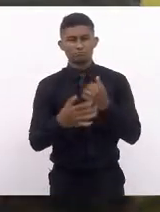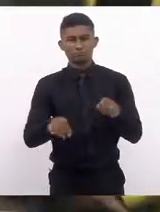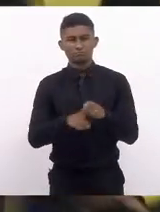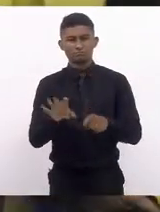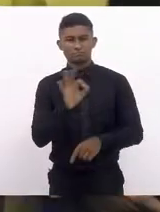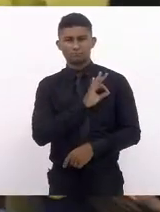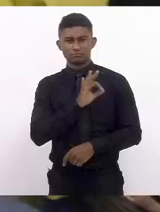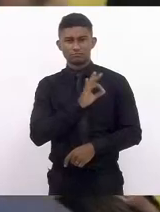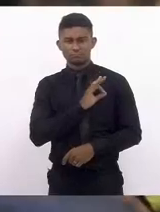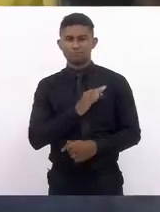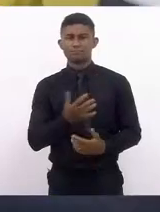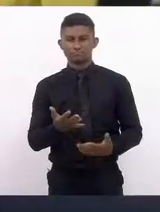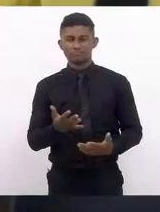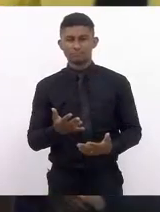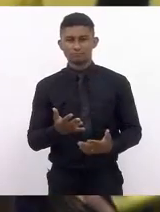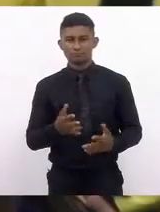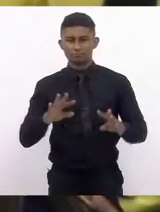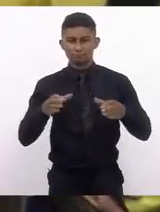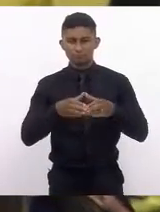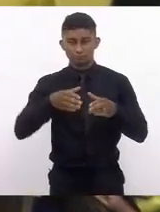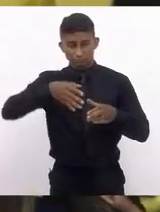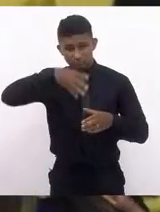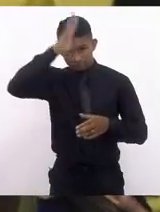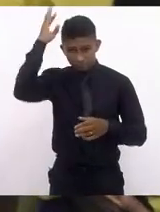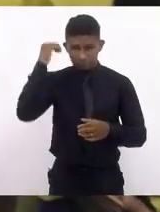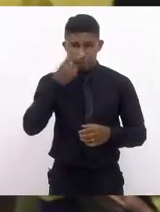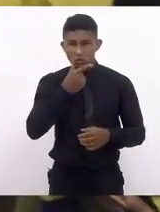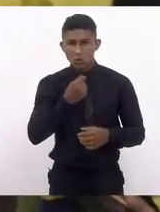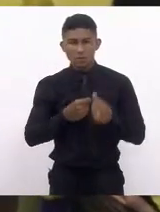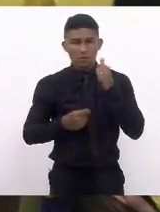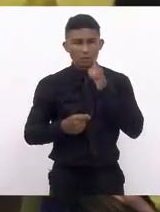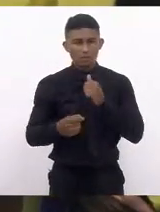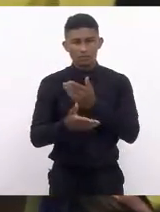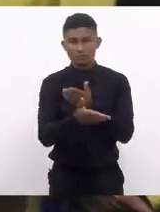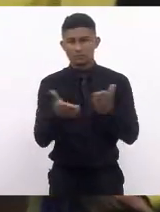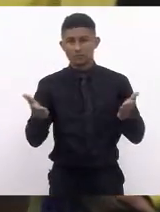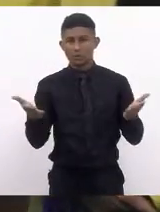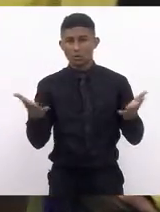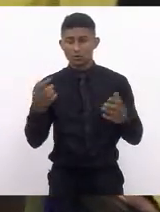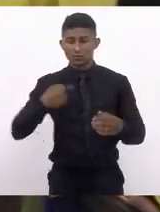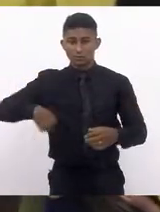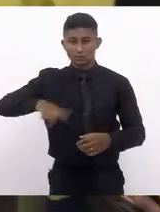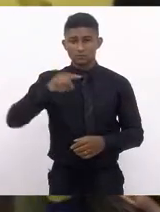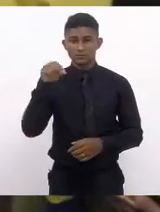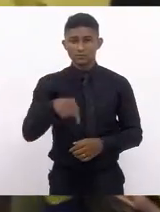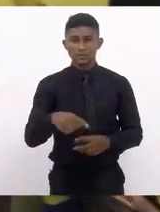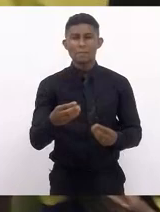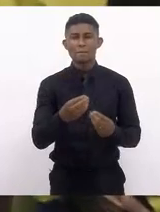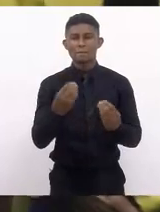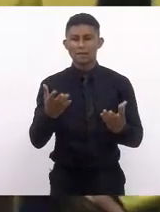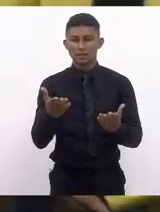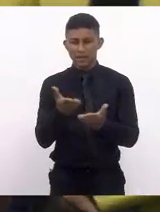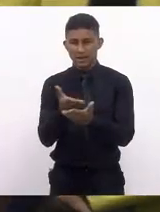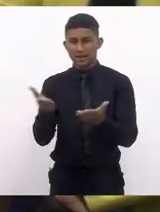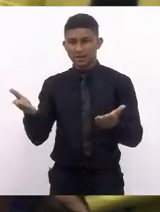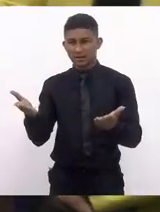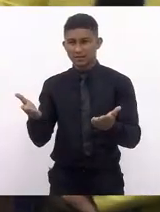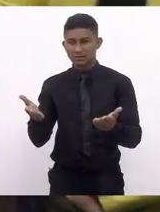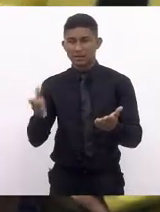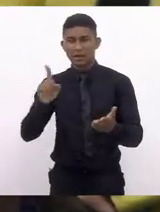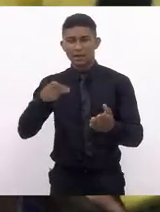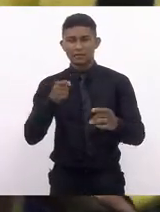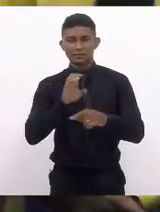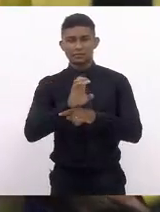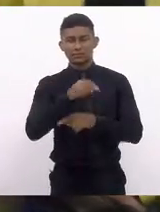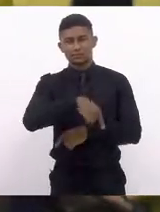militar do Corpo de Bombeiros homens e mulheres tipos fazemos aqui hoje no exclusivamente para eles ou por eles é